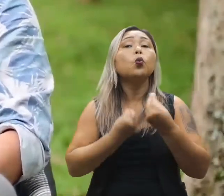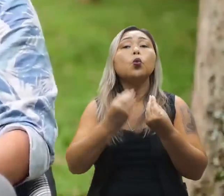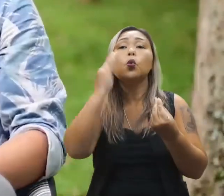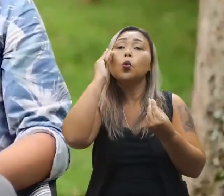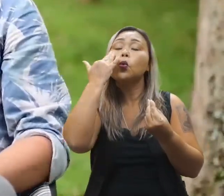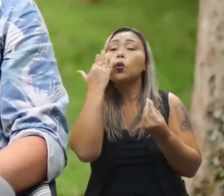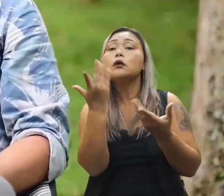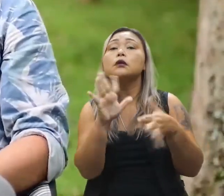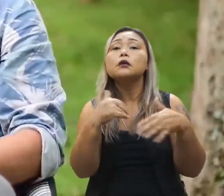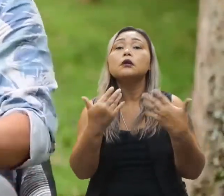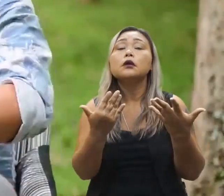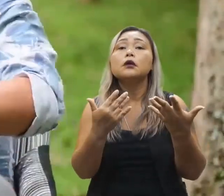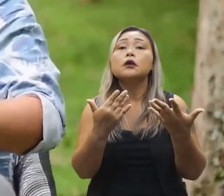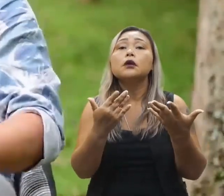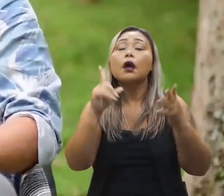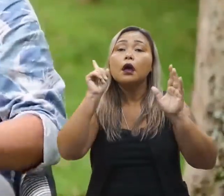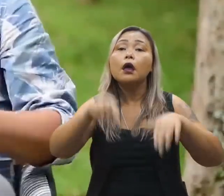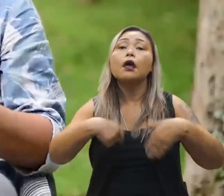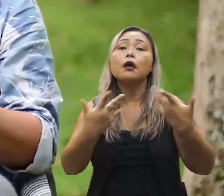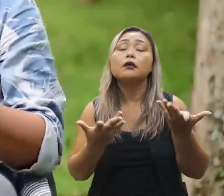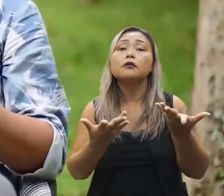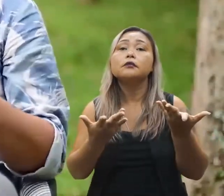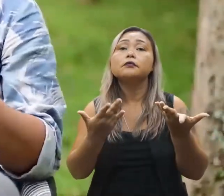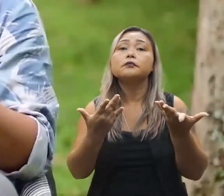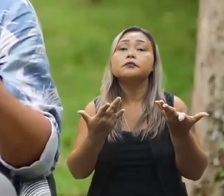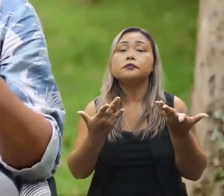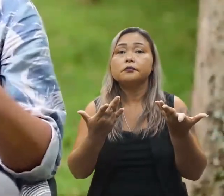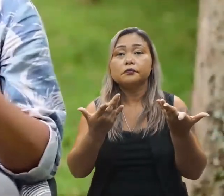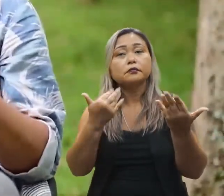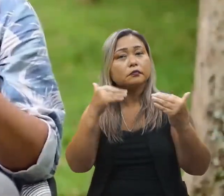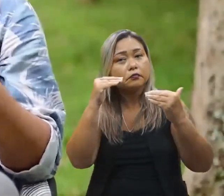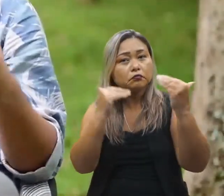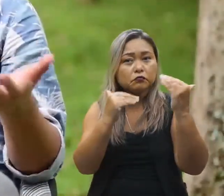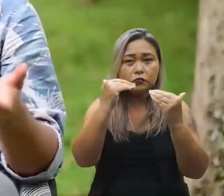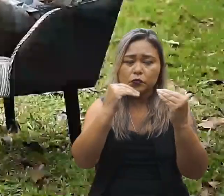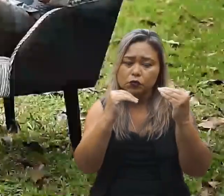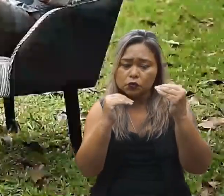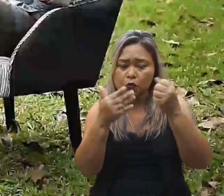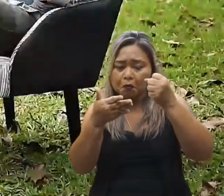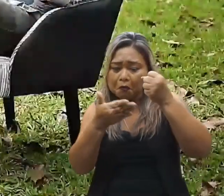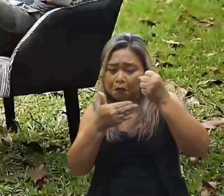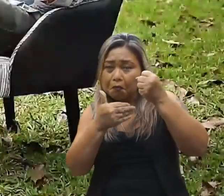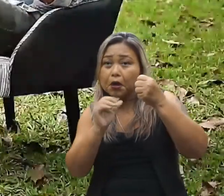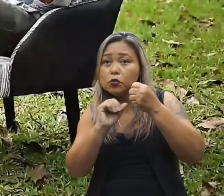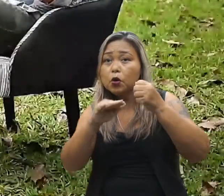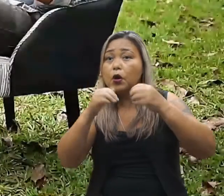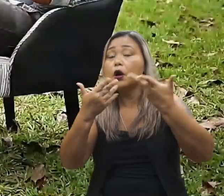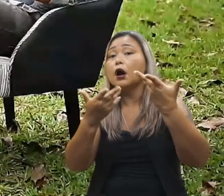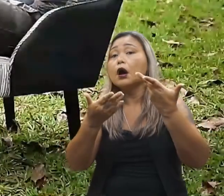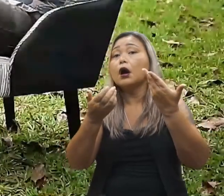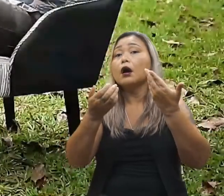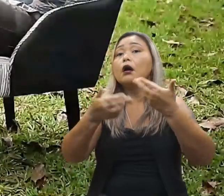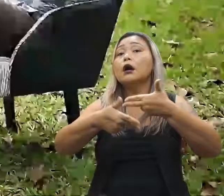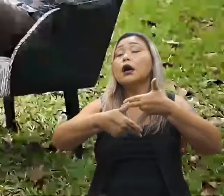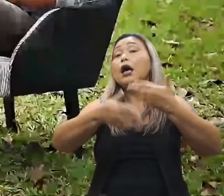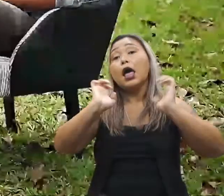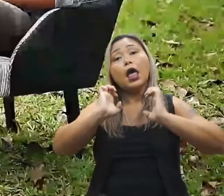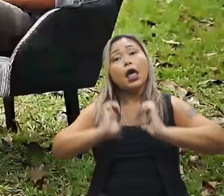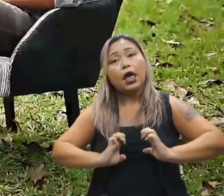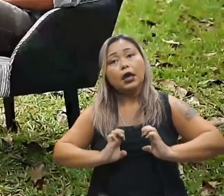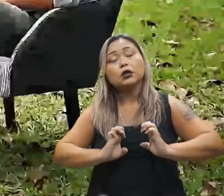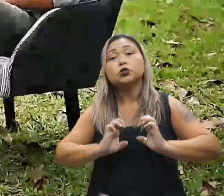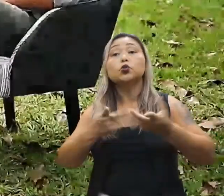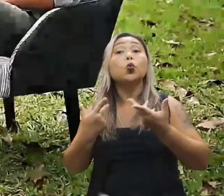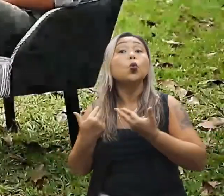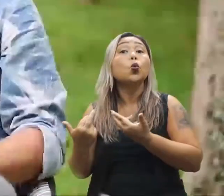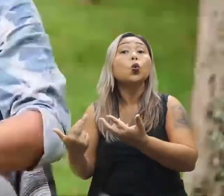isso. É justamente quando eu falei que tenta estabelecer um mínimo ético comum, um mínimo ético irredutível, que não pode ser